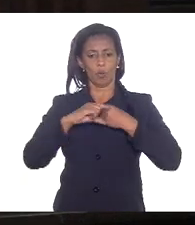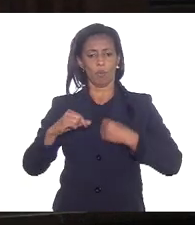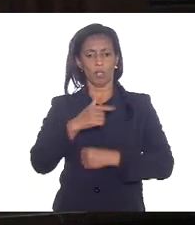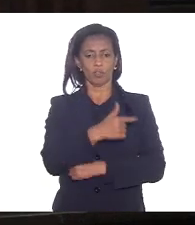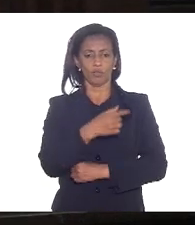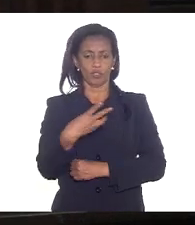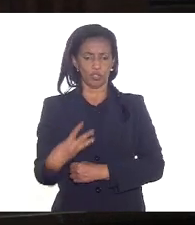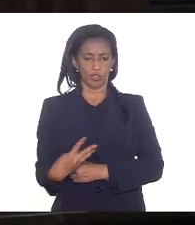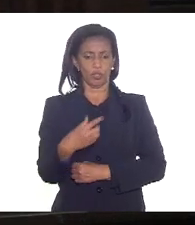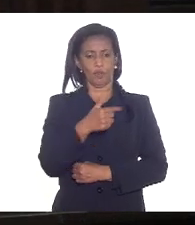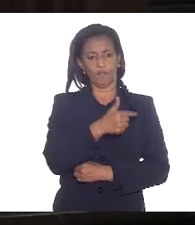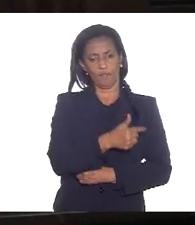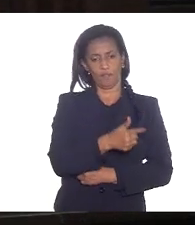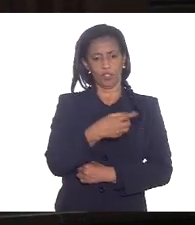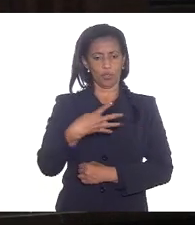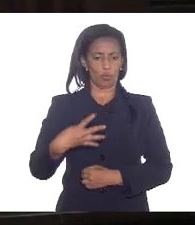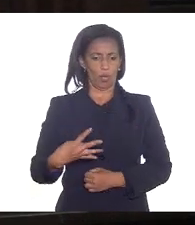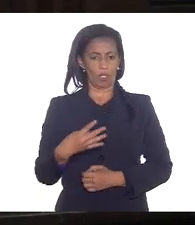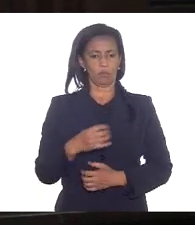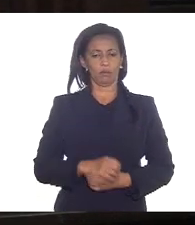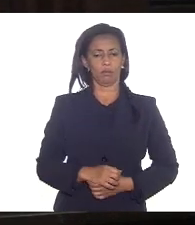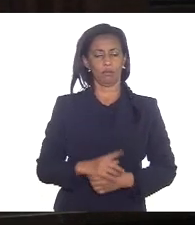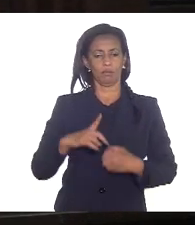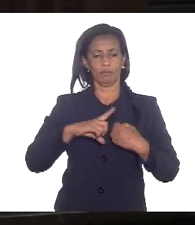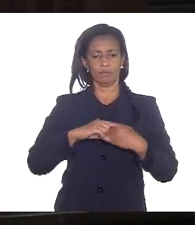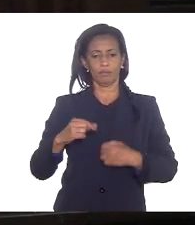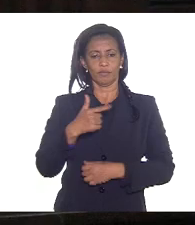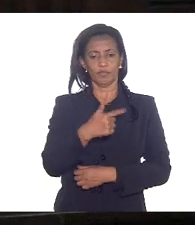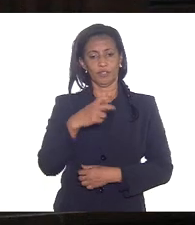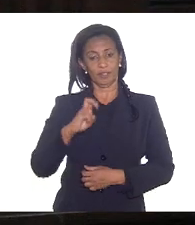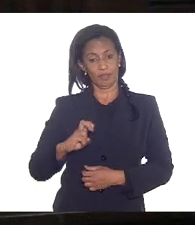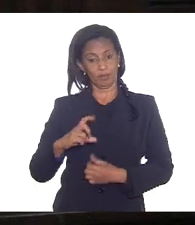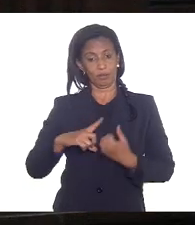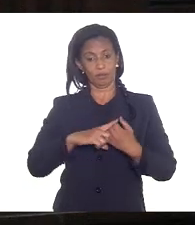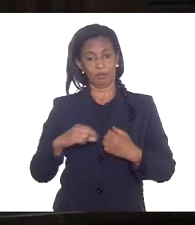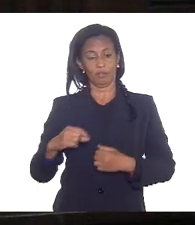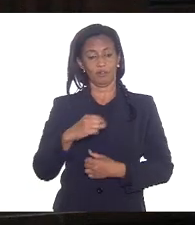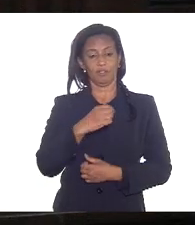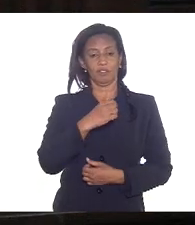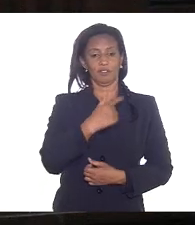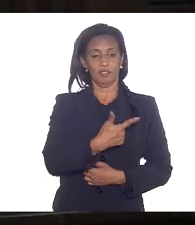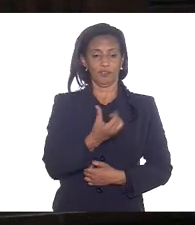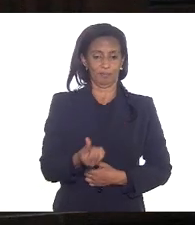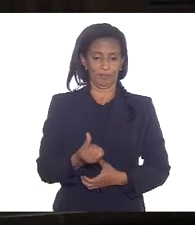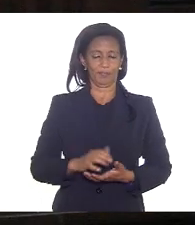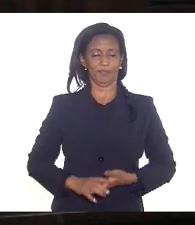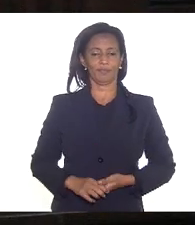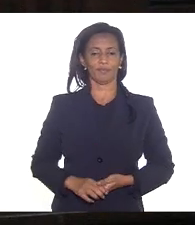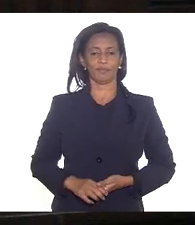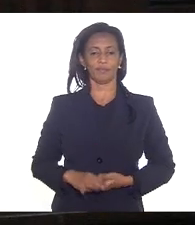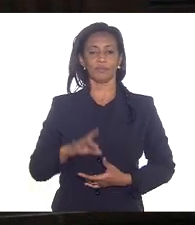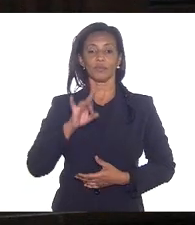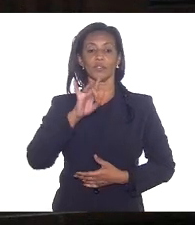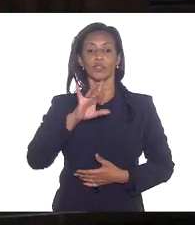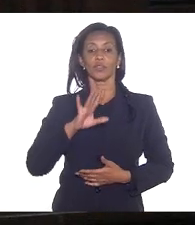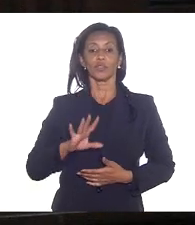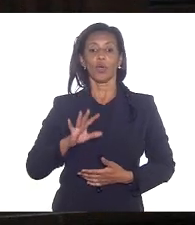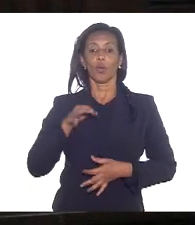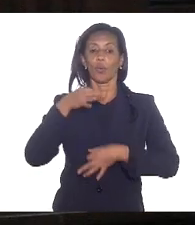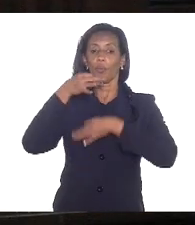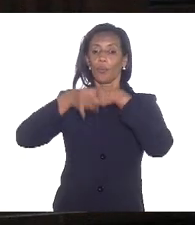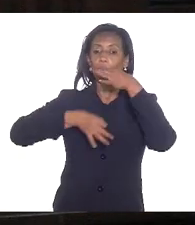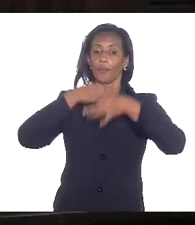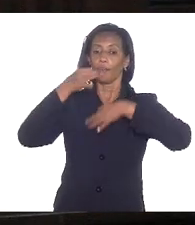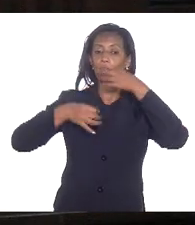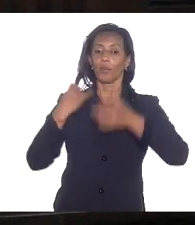23 o artigo 24 o artigo 55 que o artigo 26 são questões